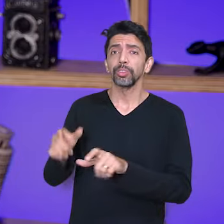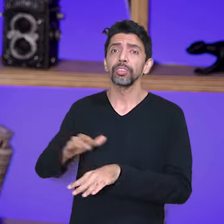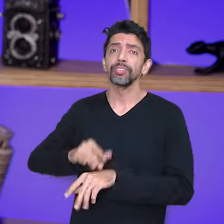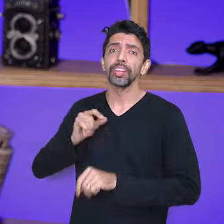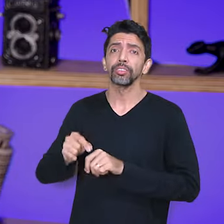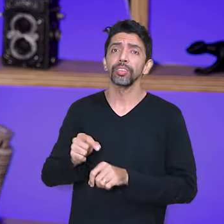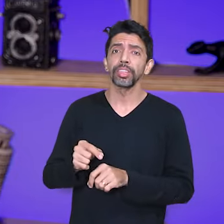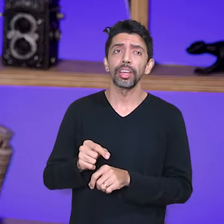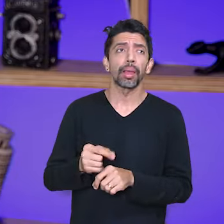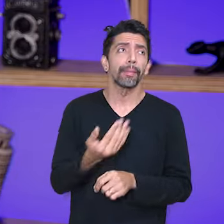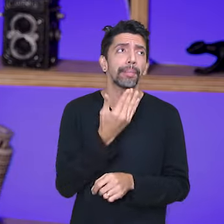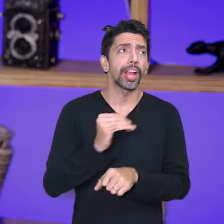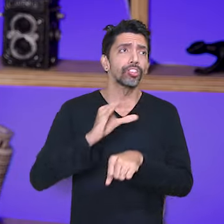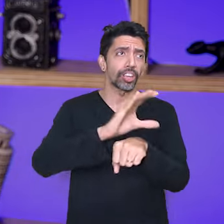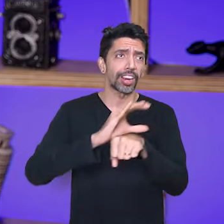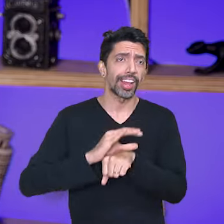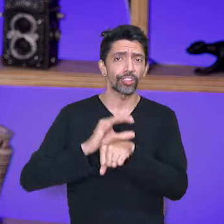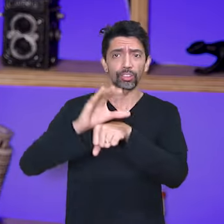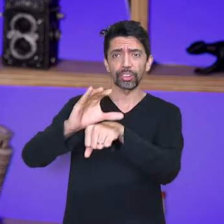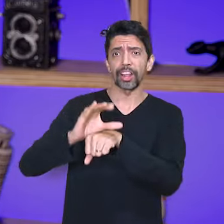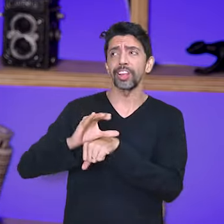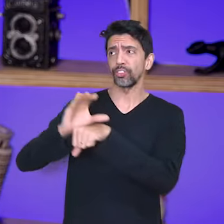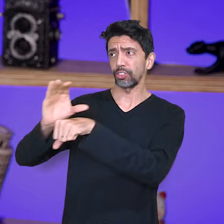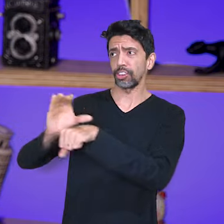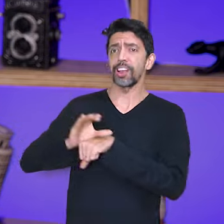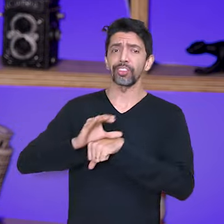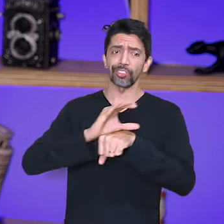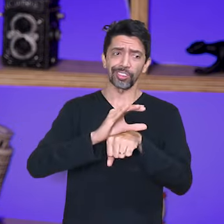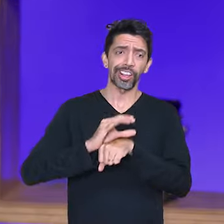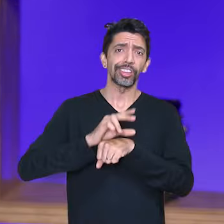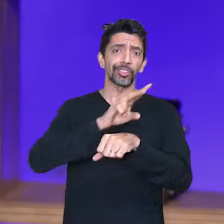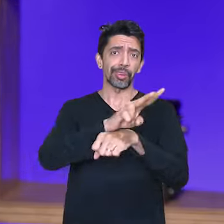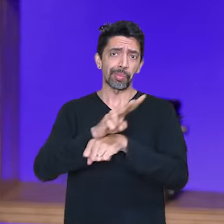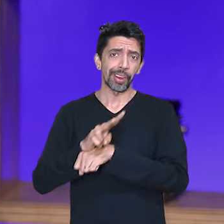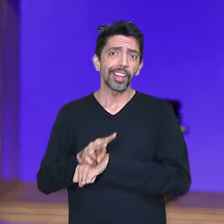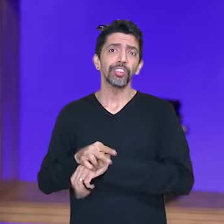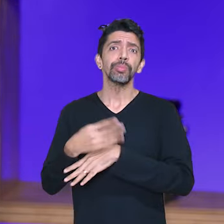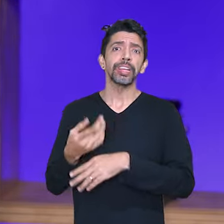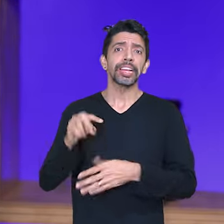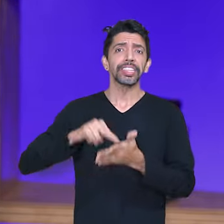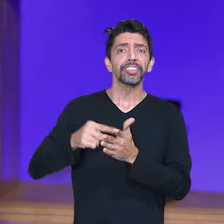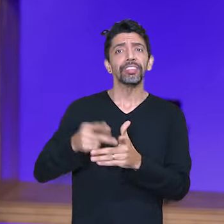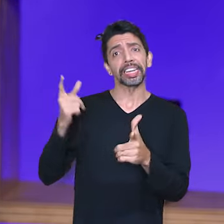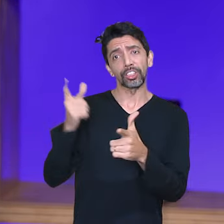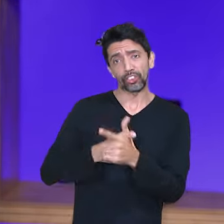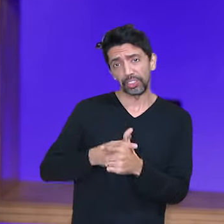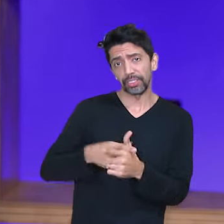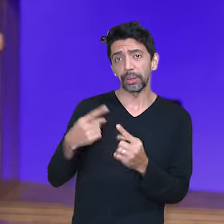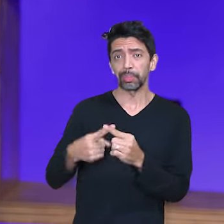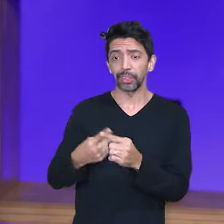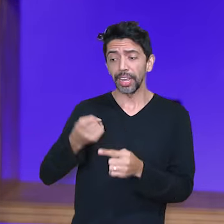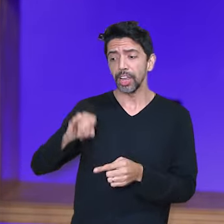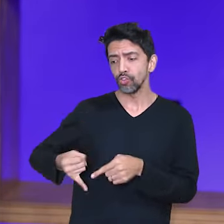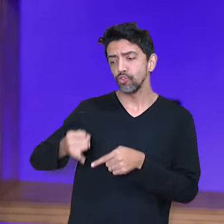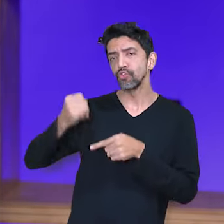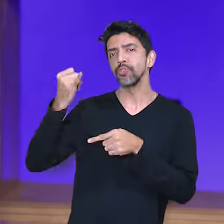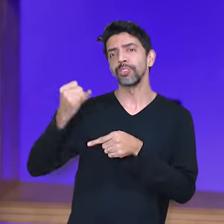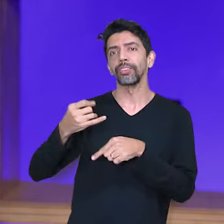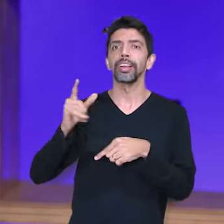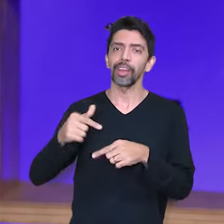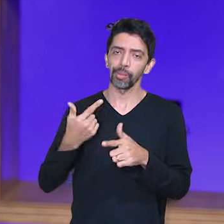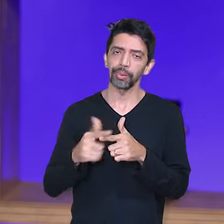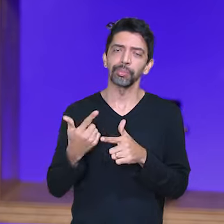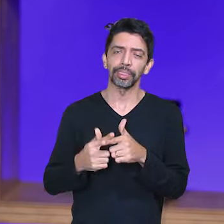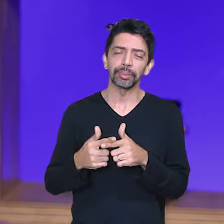ela adquire crédito, ela está contraindo dívidas. E a dívida eu pago juros. Esse é o problema. As pessoas já não têm mais caixa, ou